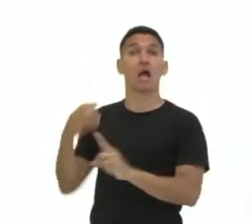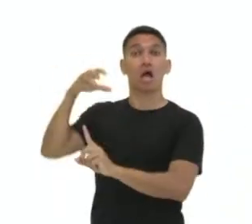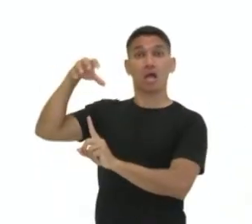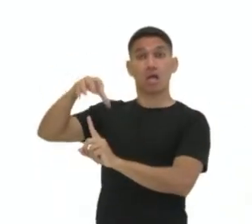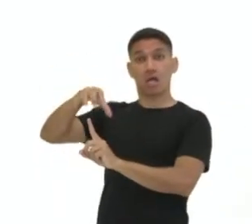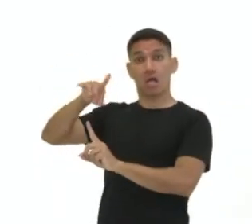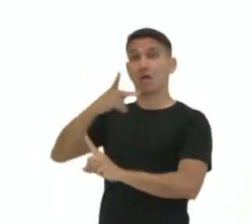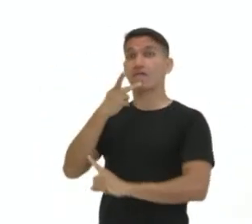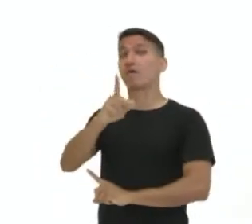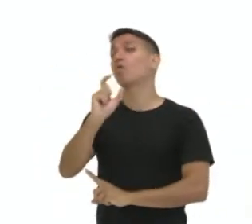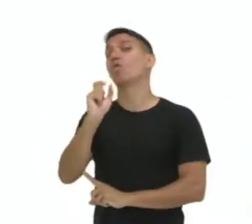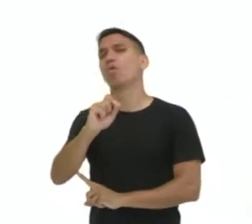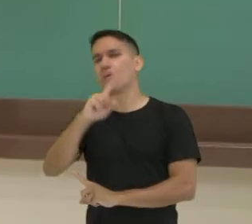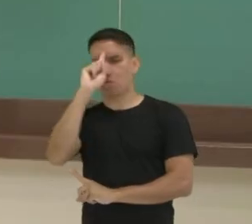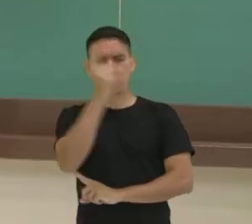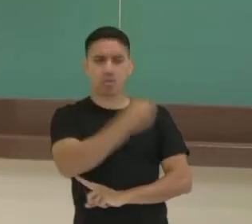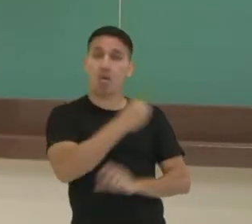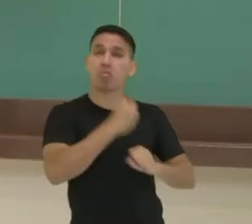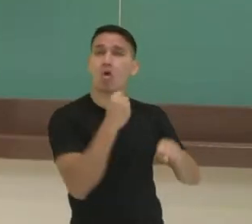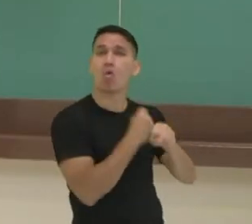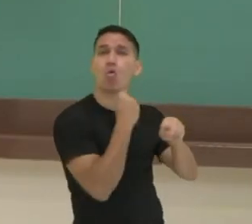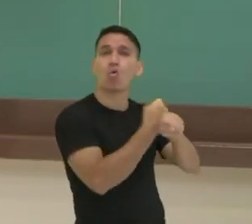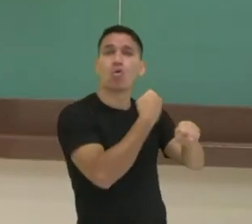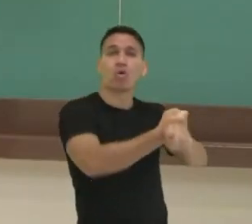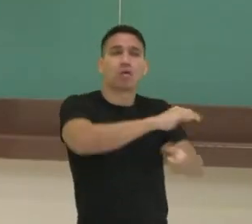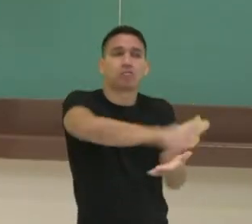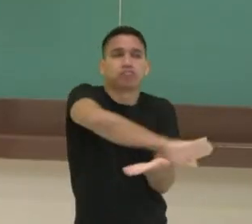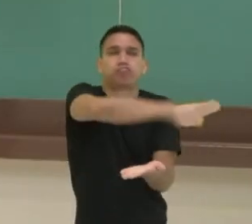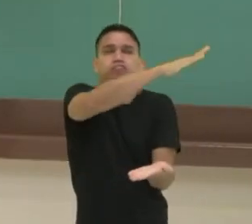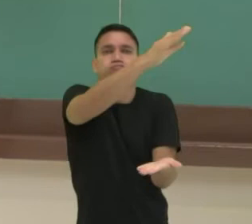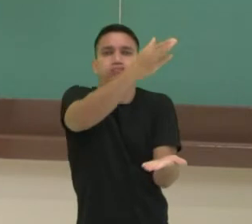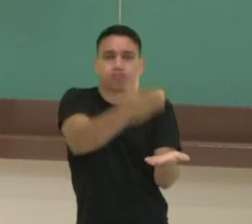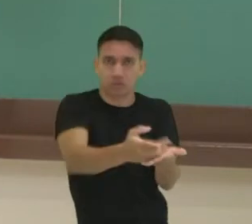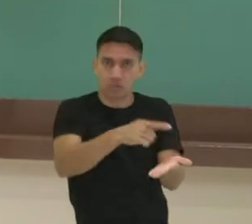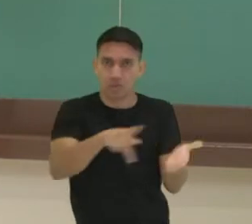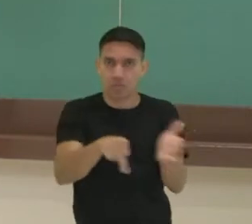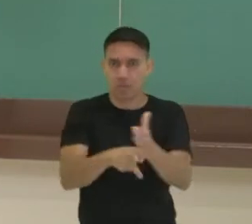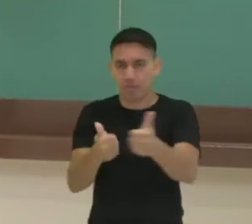de feitorias, que eram armazéns construídos no litoral, tá?